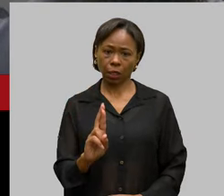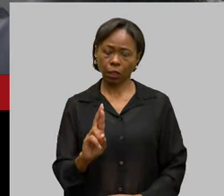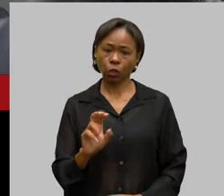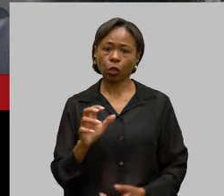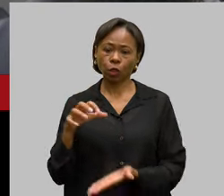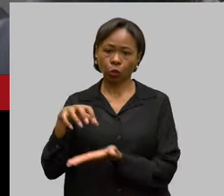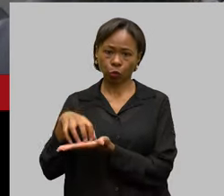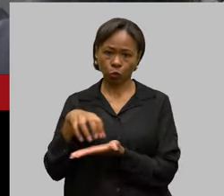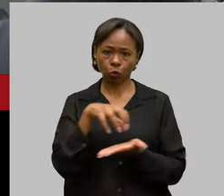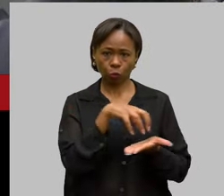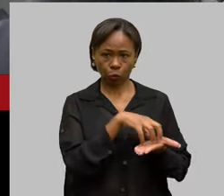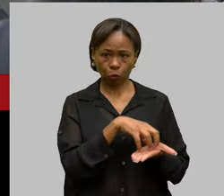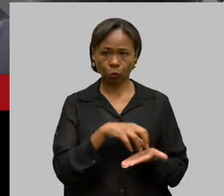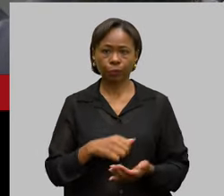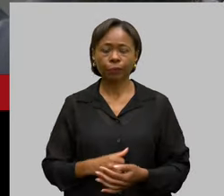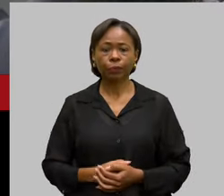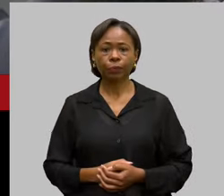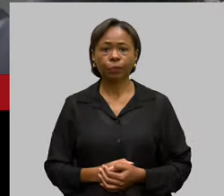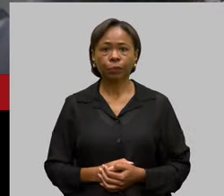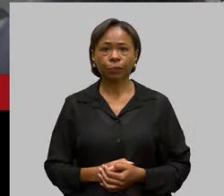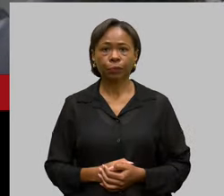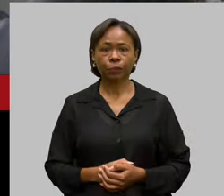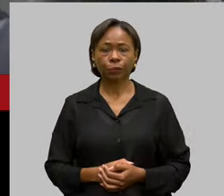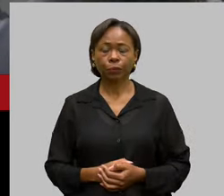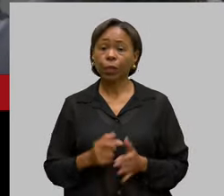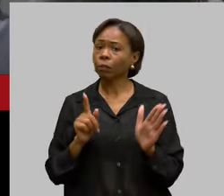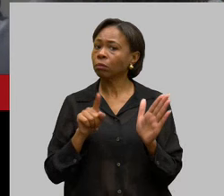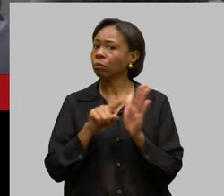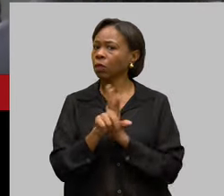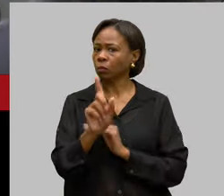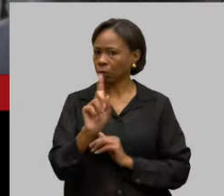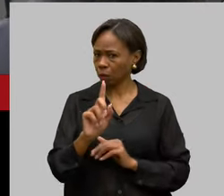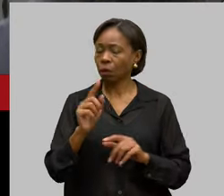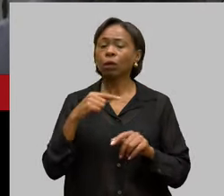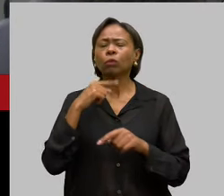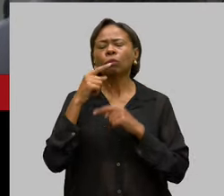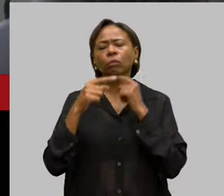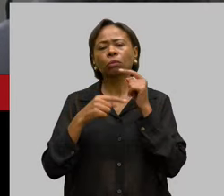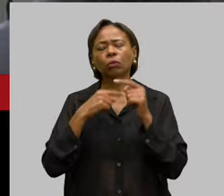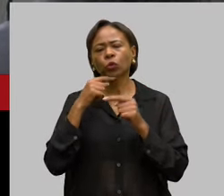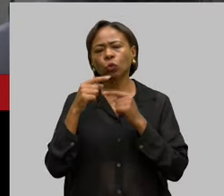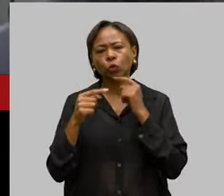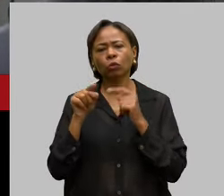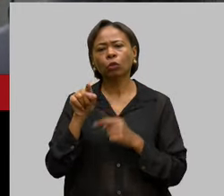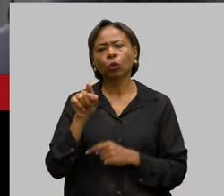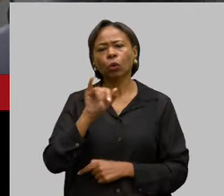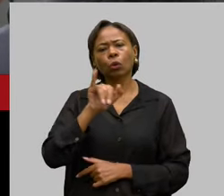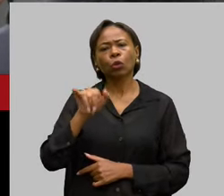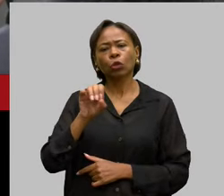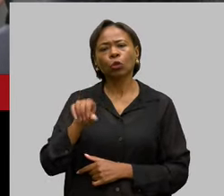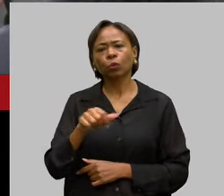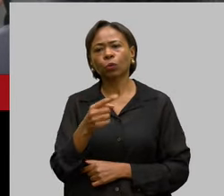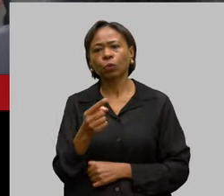hoje a Ah não é bem uma pergunta é uma dúvida pro senhor Dr João